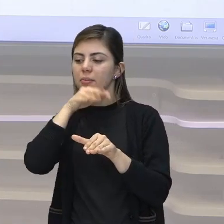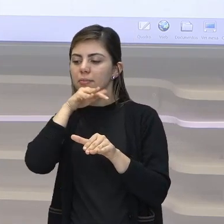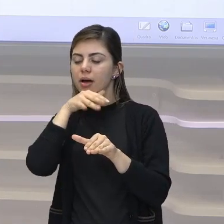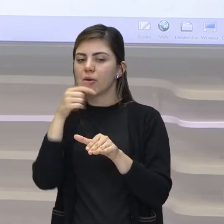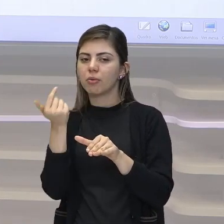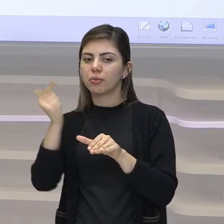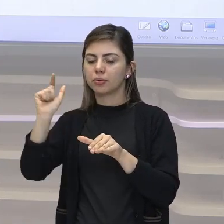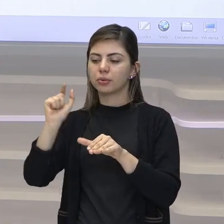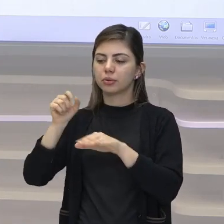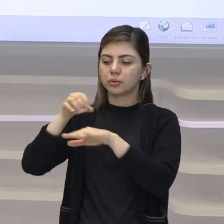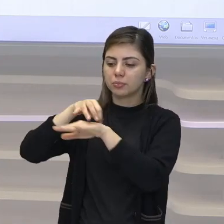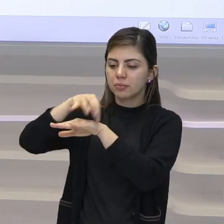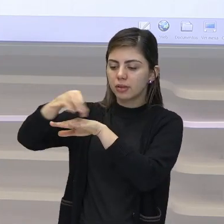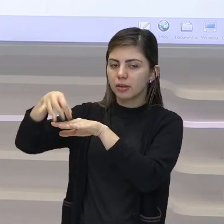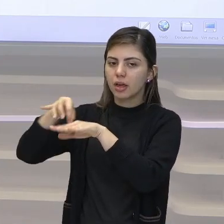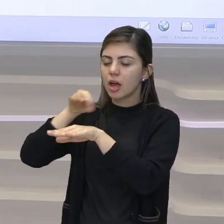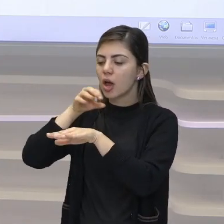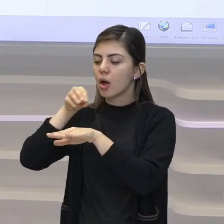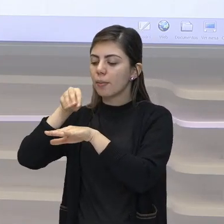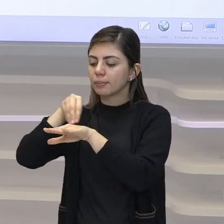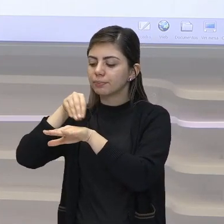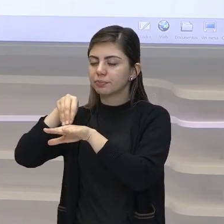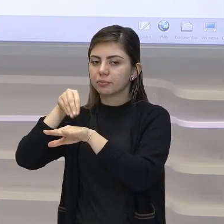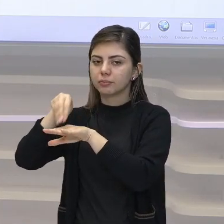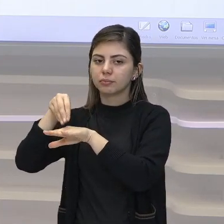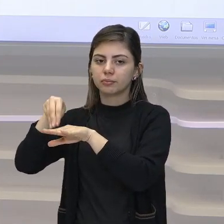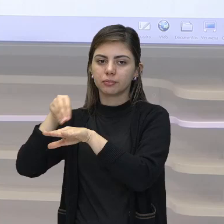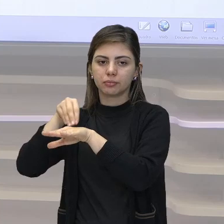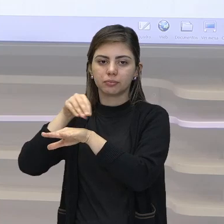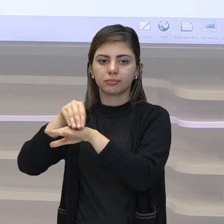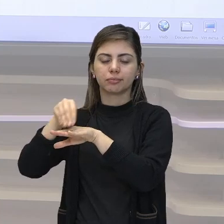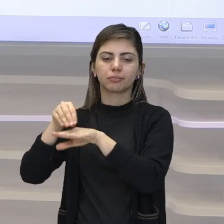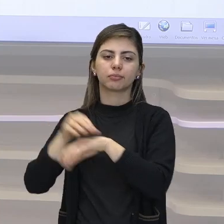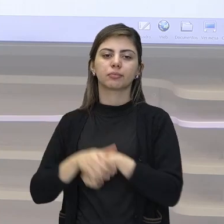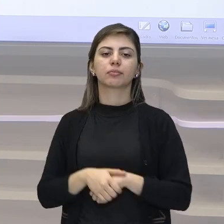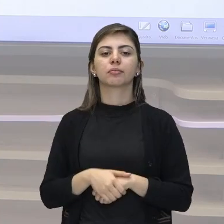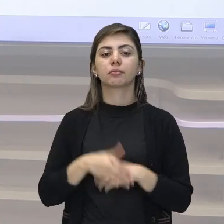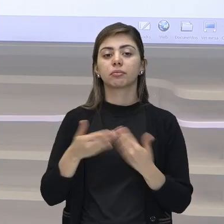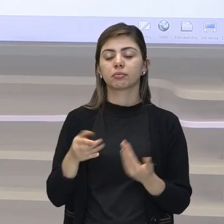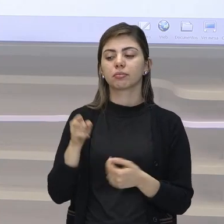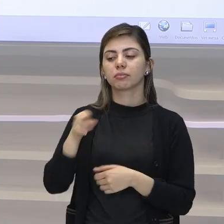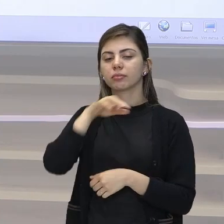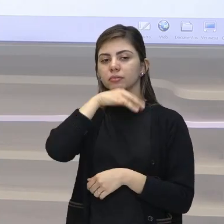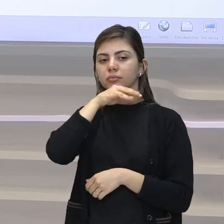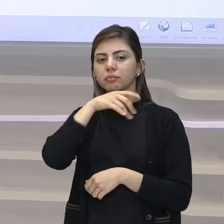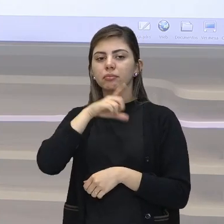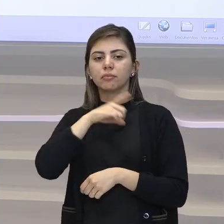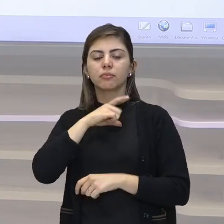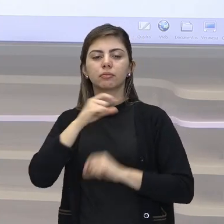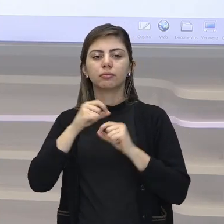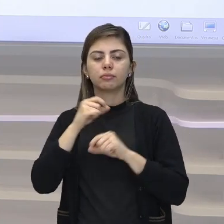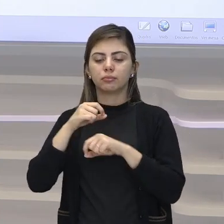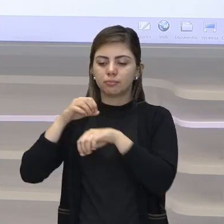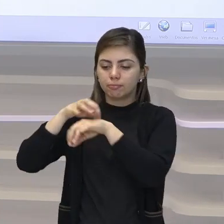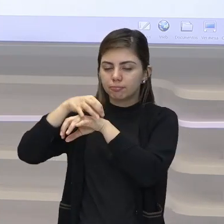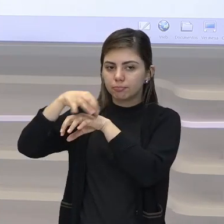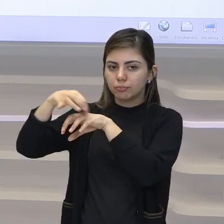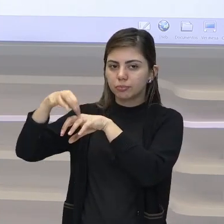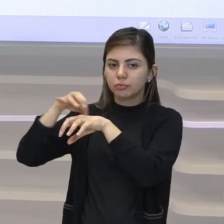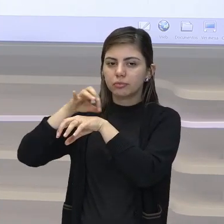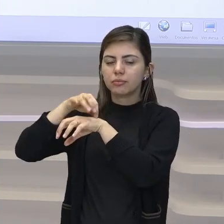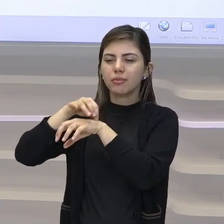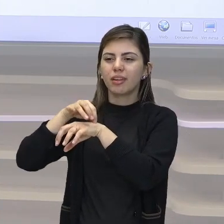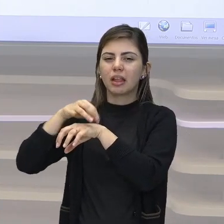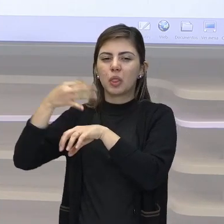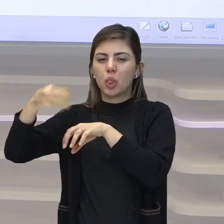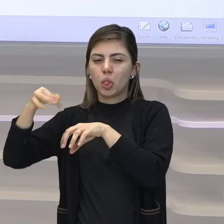rinoceronte, certo? Para o rinoceronte é ótimo, porque o pássaro está tirando o carrapato, né? E o carrapato com certeza